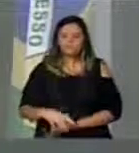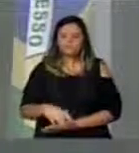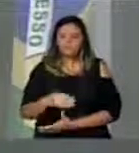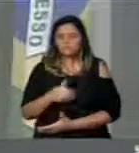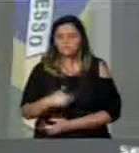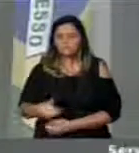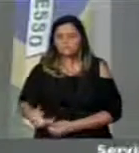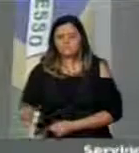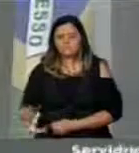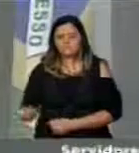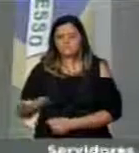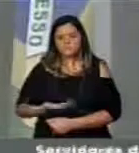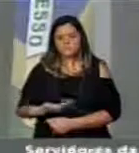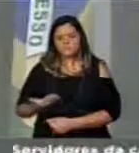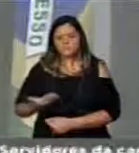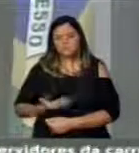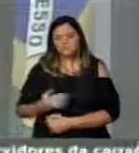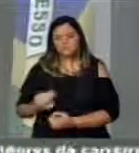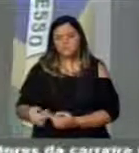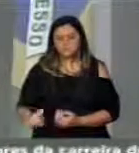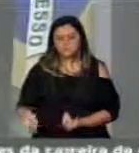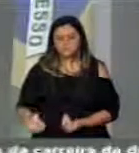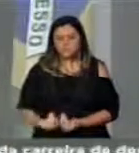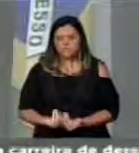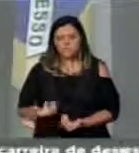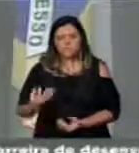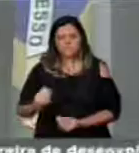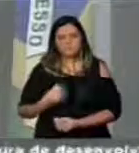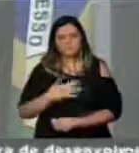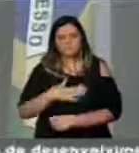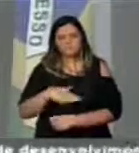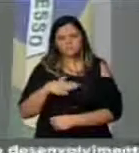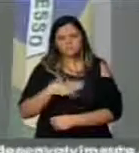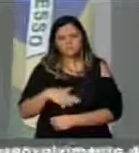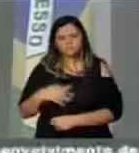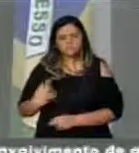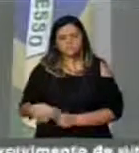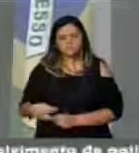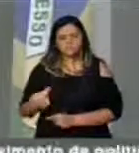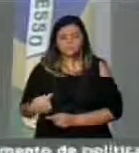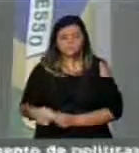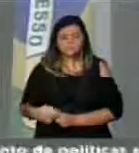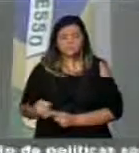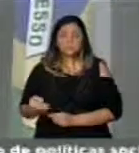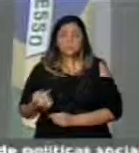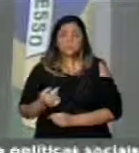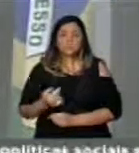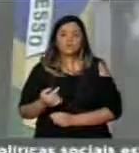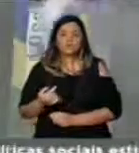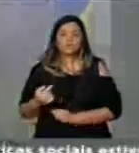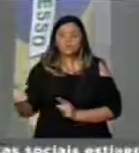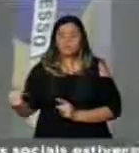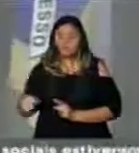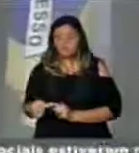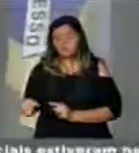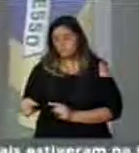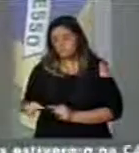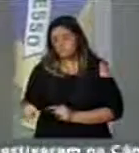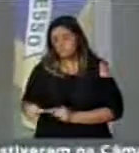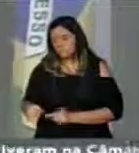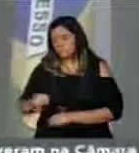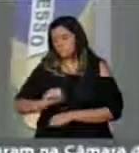ação está muito tranquila e se ela está muito tranquila graças exatamente essa condição uma constituição consensual a construção